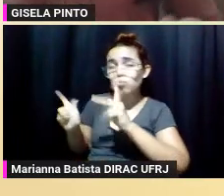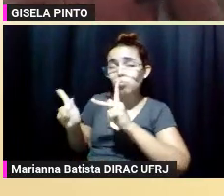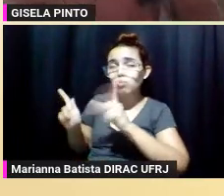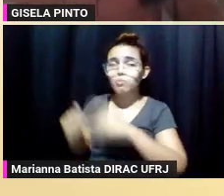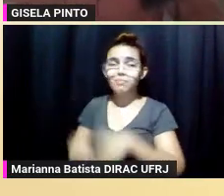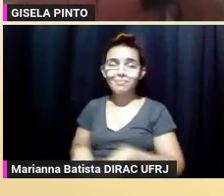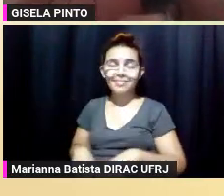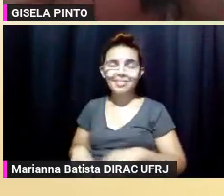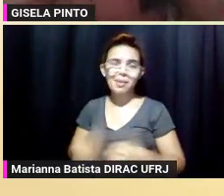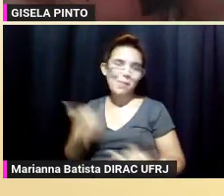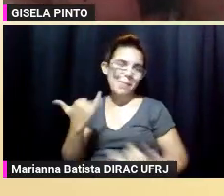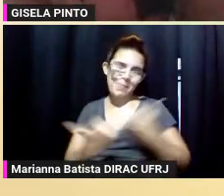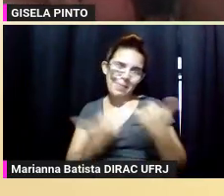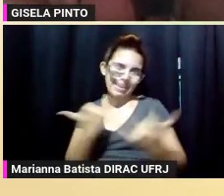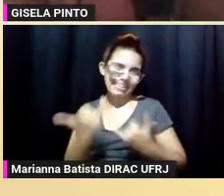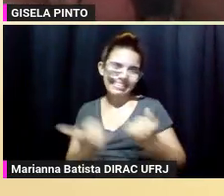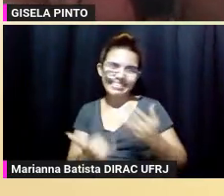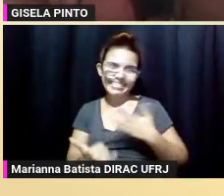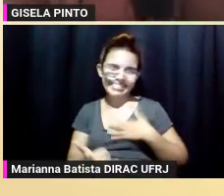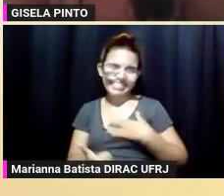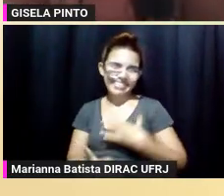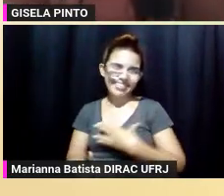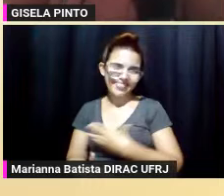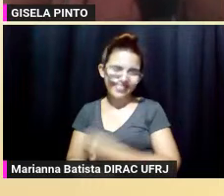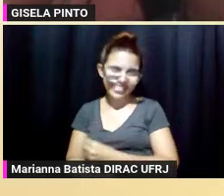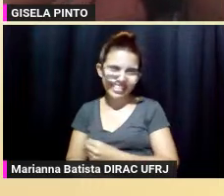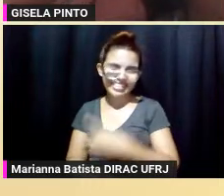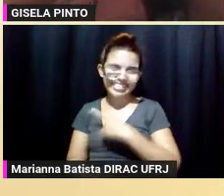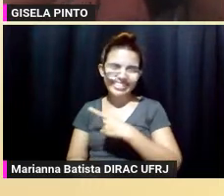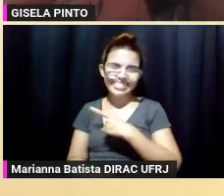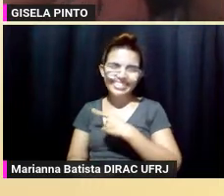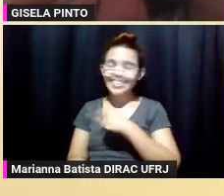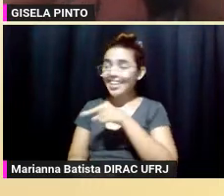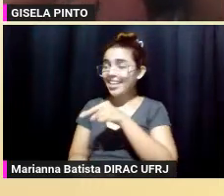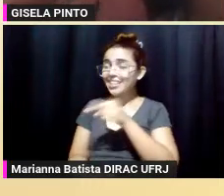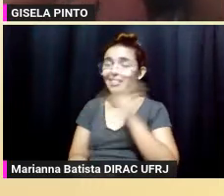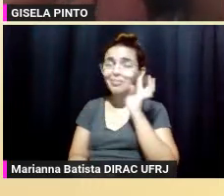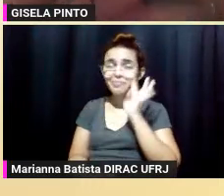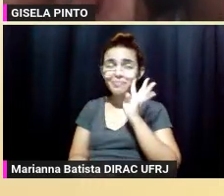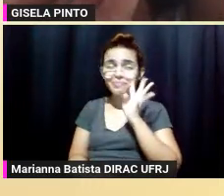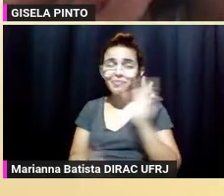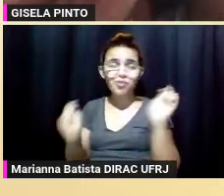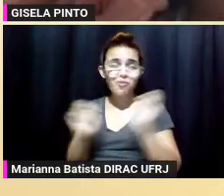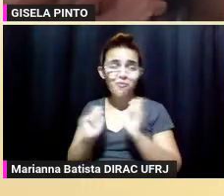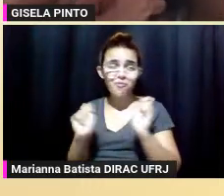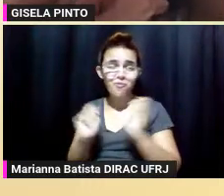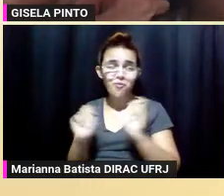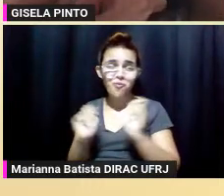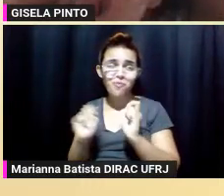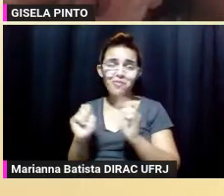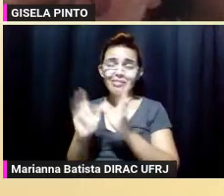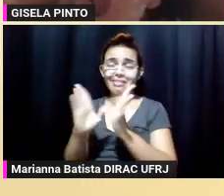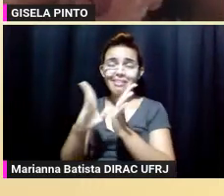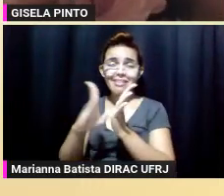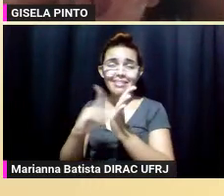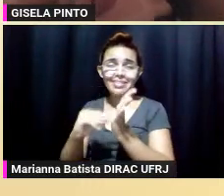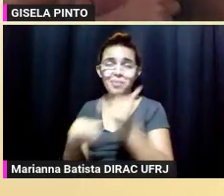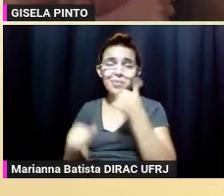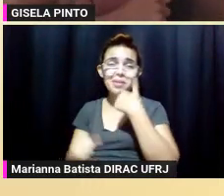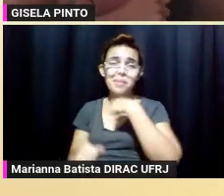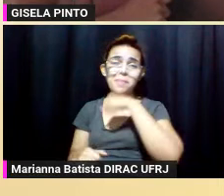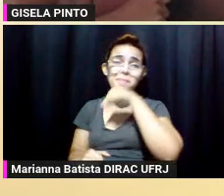os ursinhos, né? Era muito curioso, porque aquele era o exemplo que elas tinham de mim. mas é legal porque elas nunca faziam